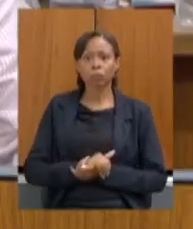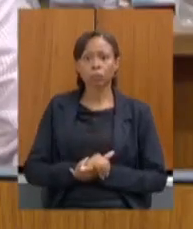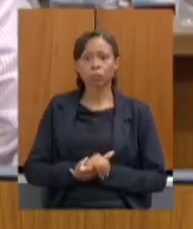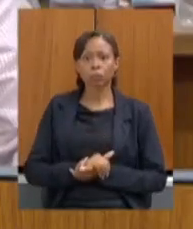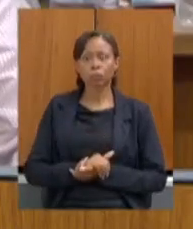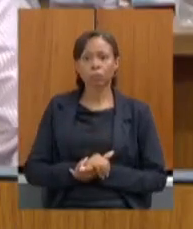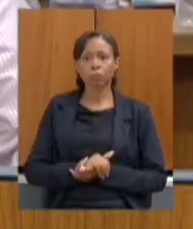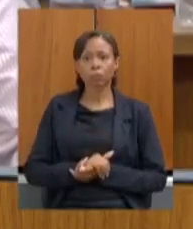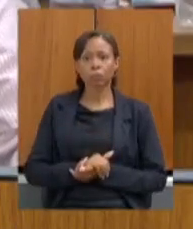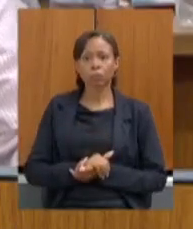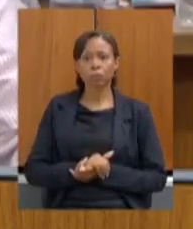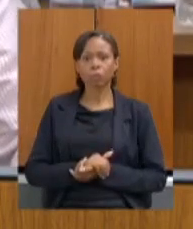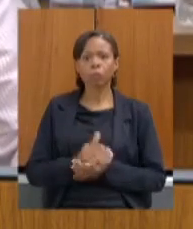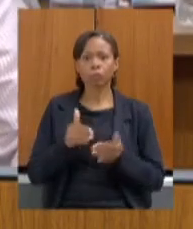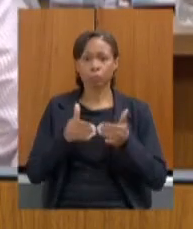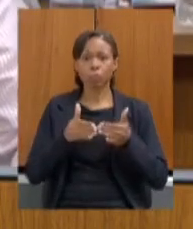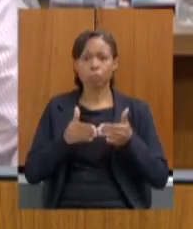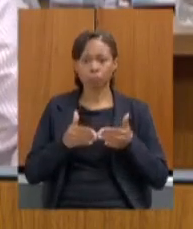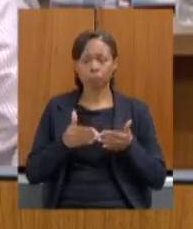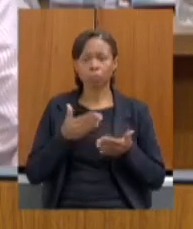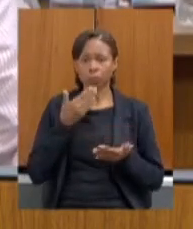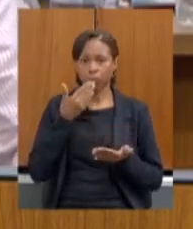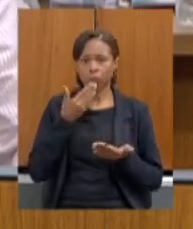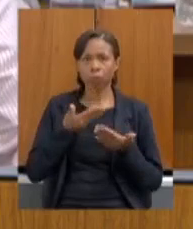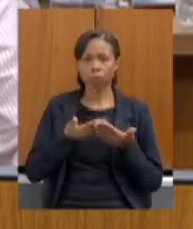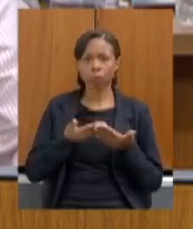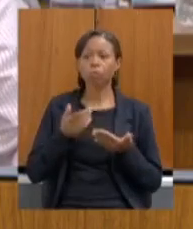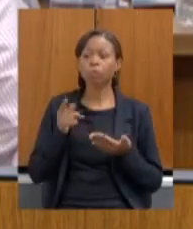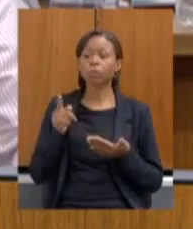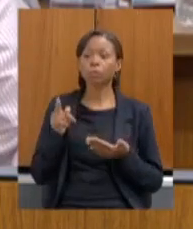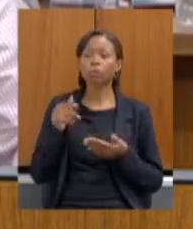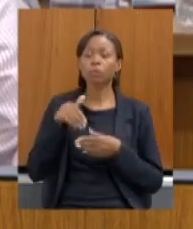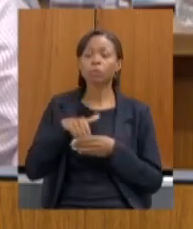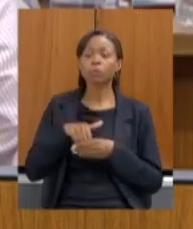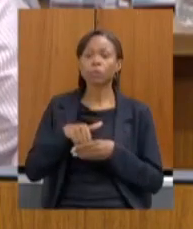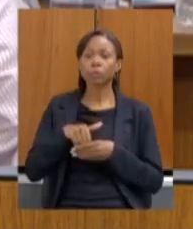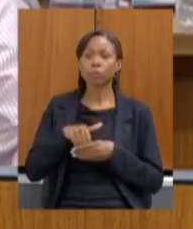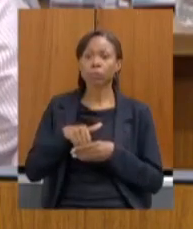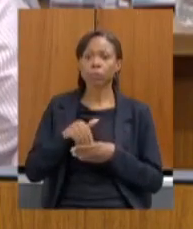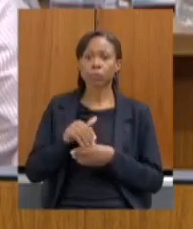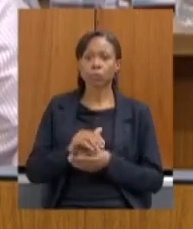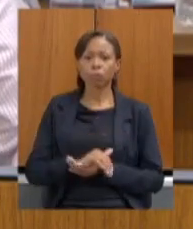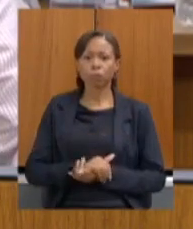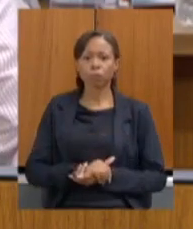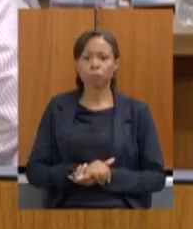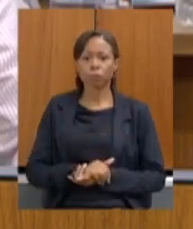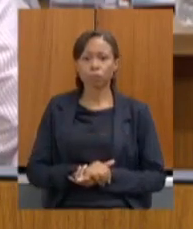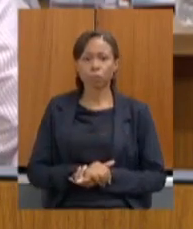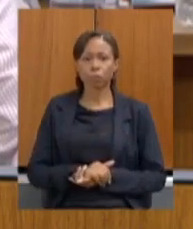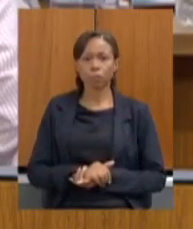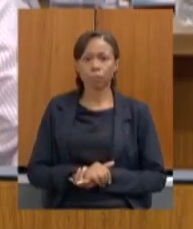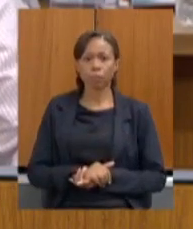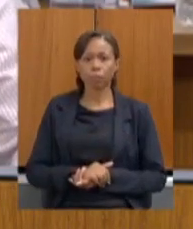apresentados. Obrigada. Como voto o deputado a nossa comissão, lógico. Viu?